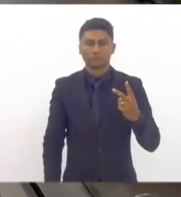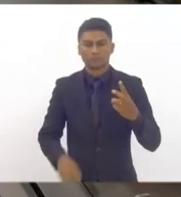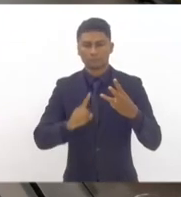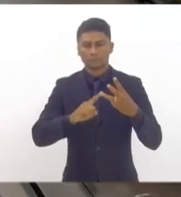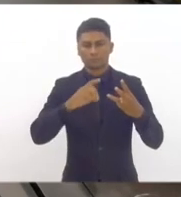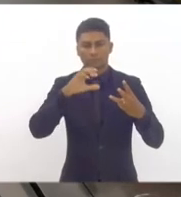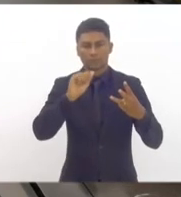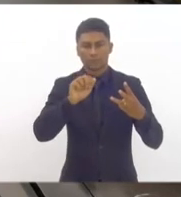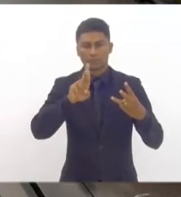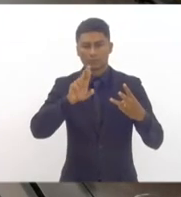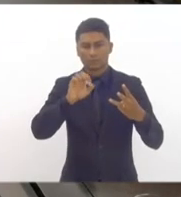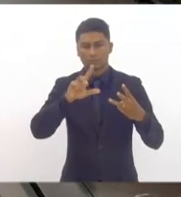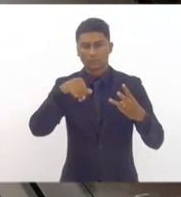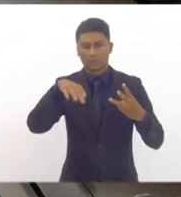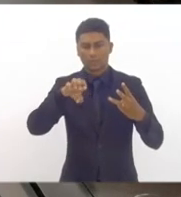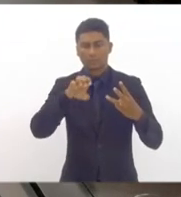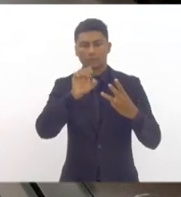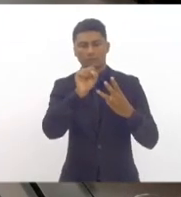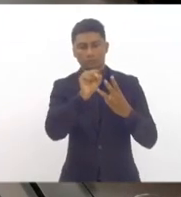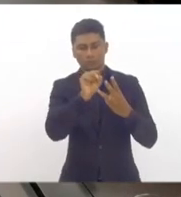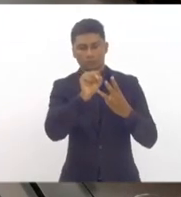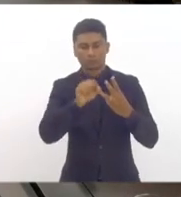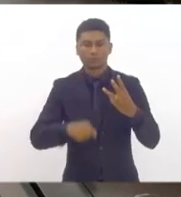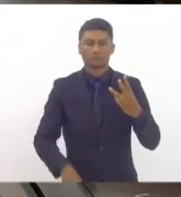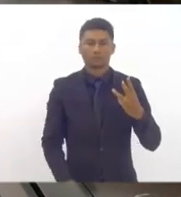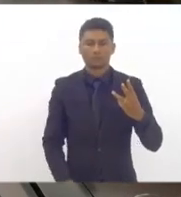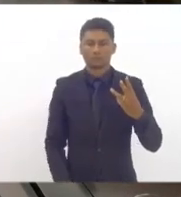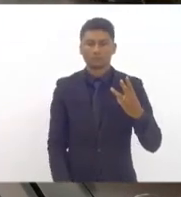Caroline Faria, com 8 votos.